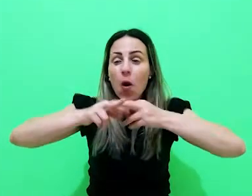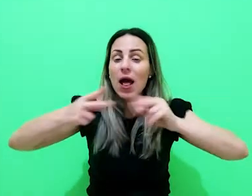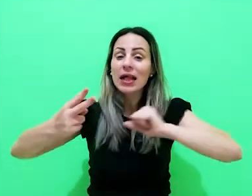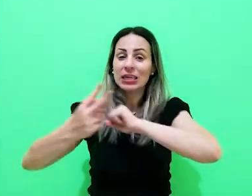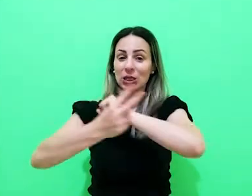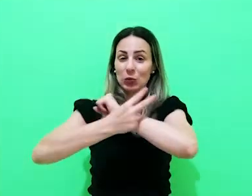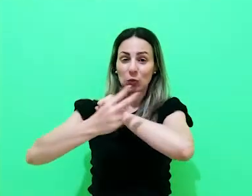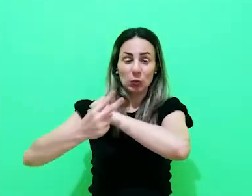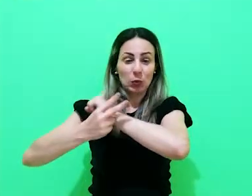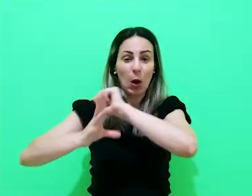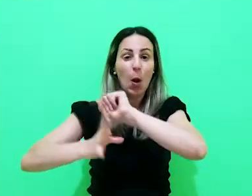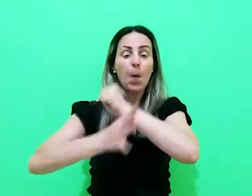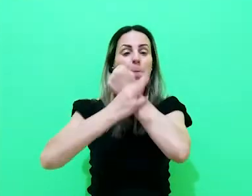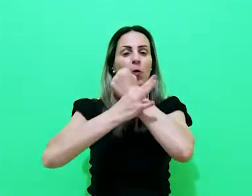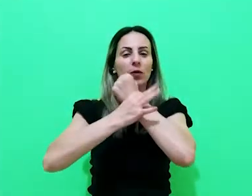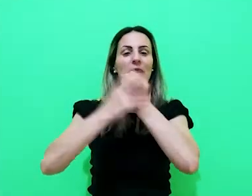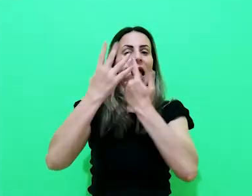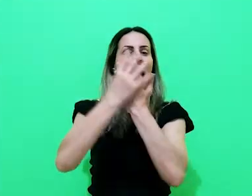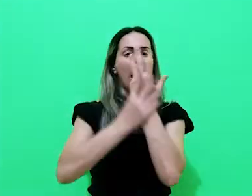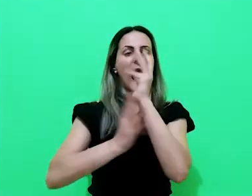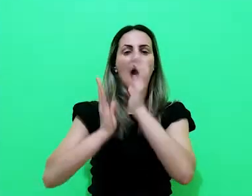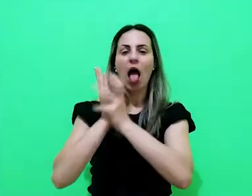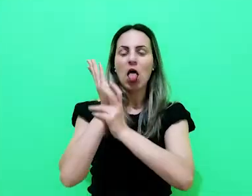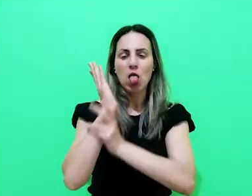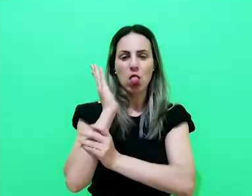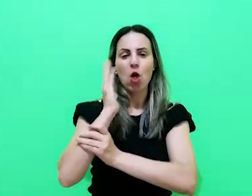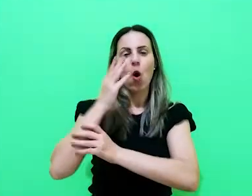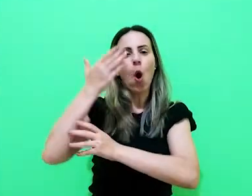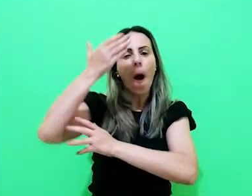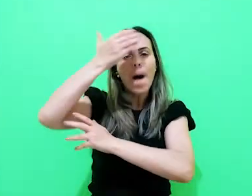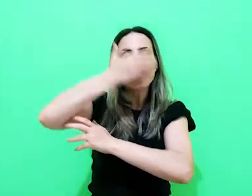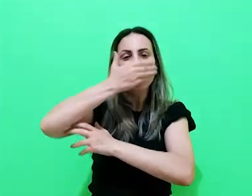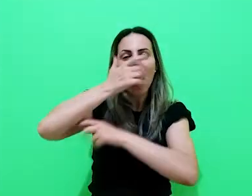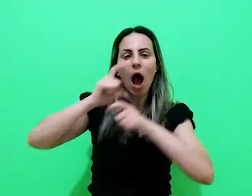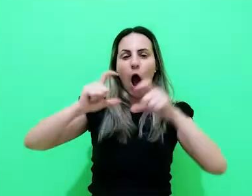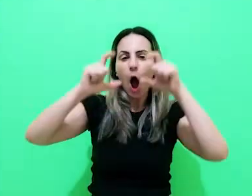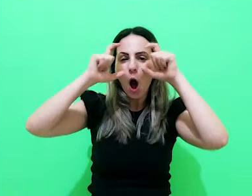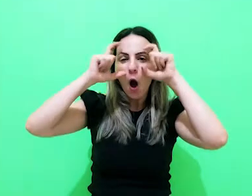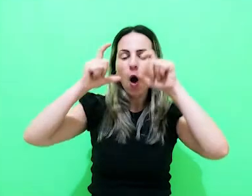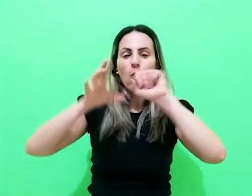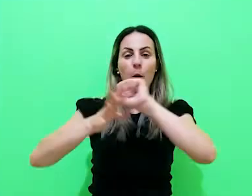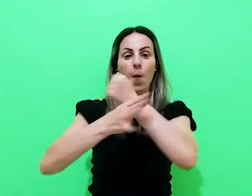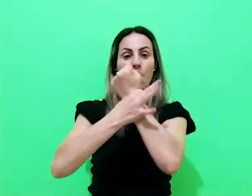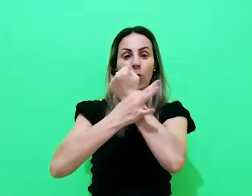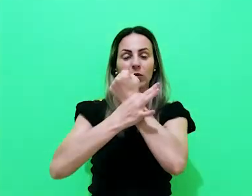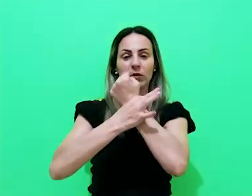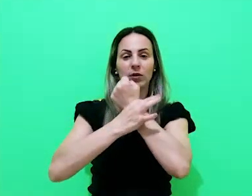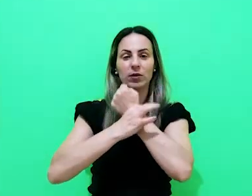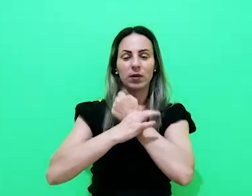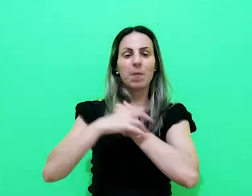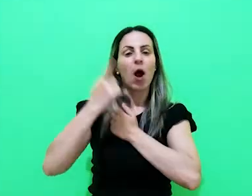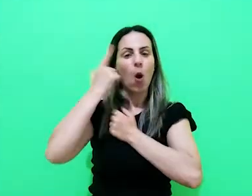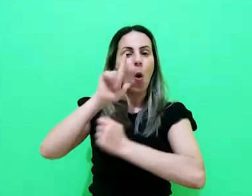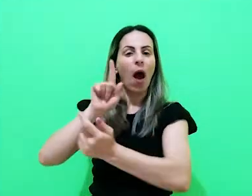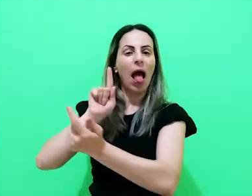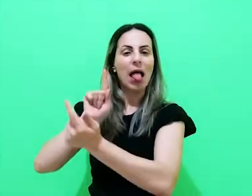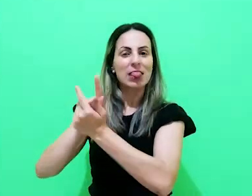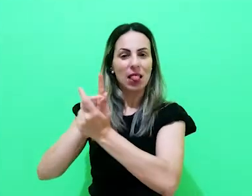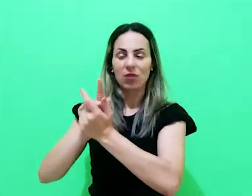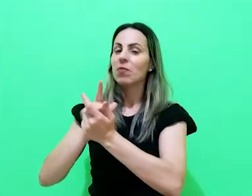proteção individual, né? Calçar as luvas, colocar a nossa máscara, colocar óculos de proteção, para a gente fazer um atendimento